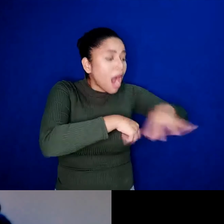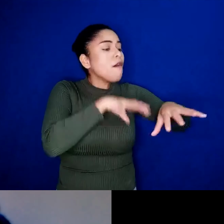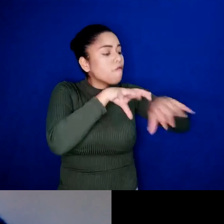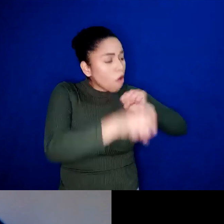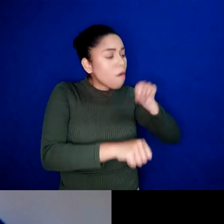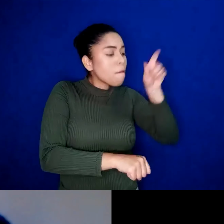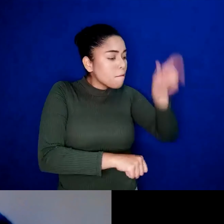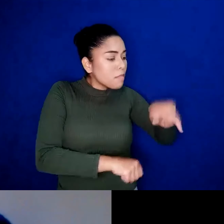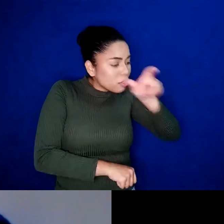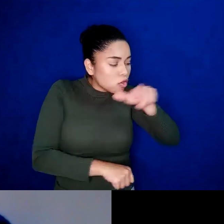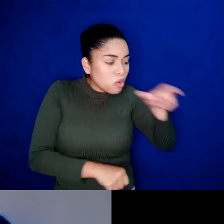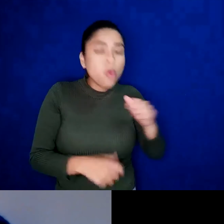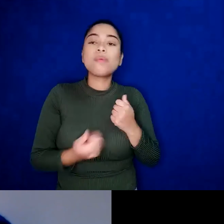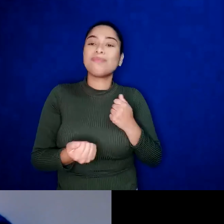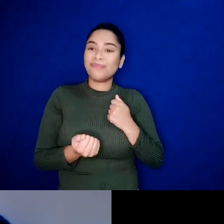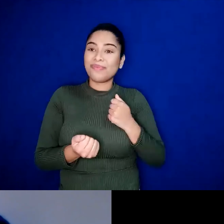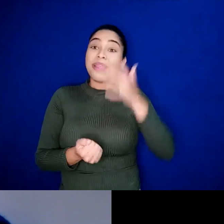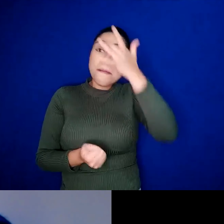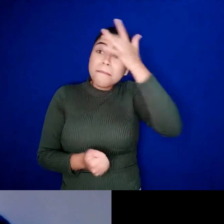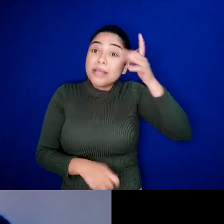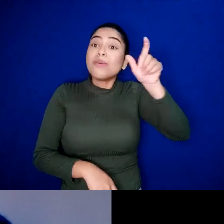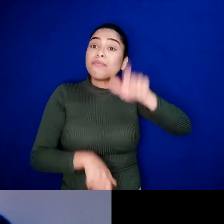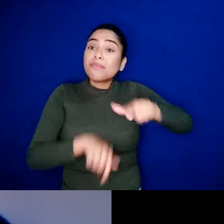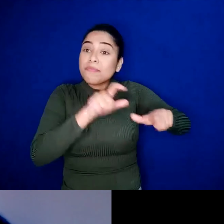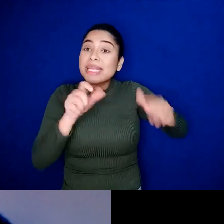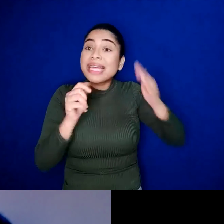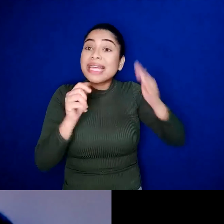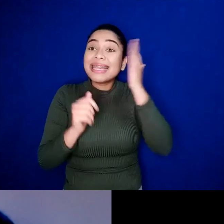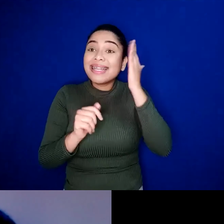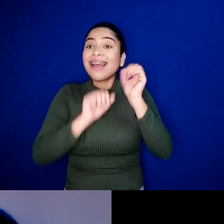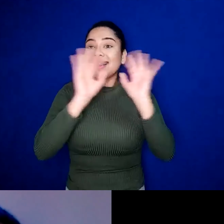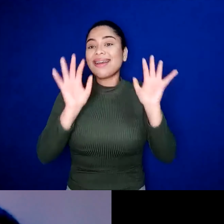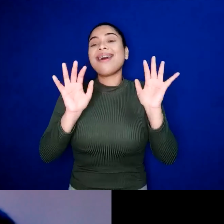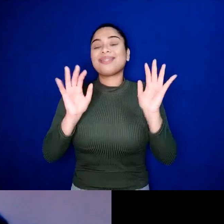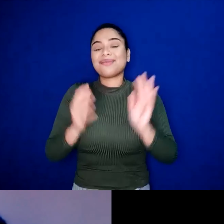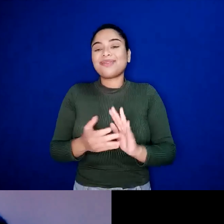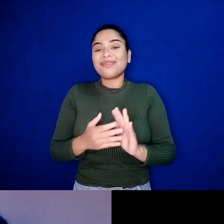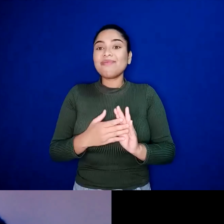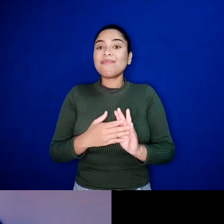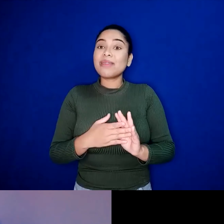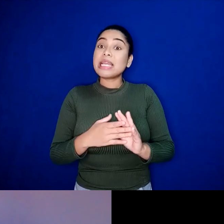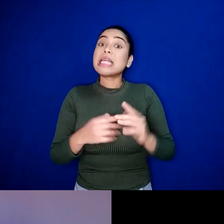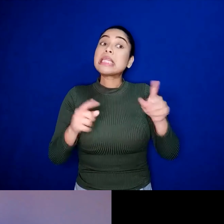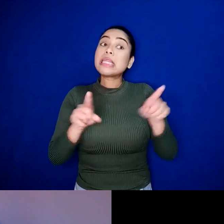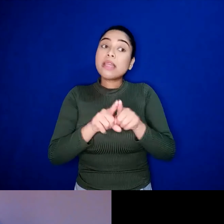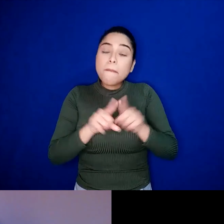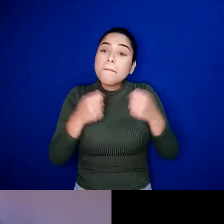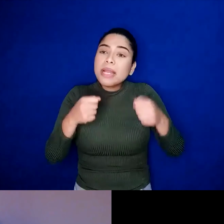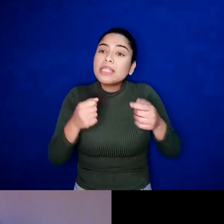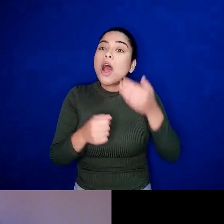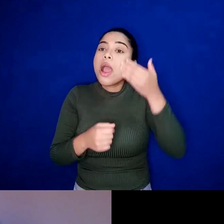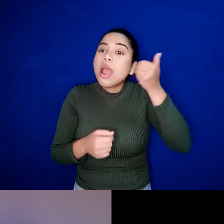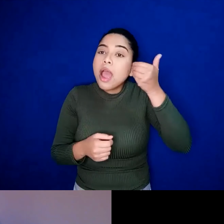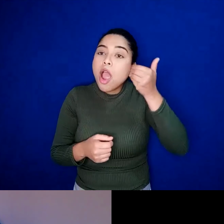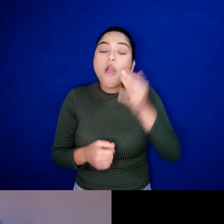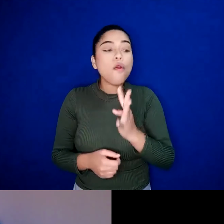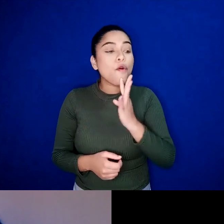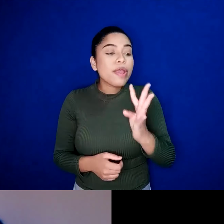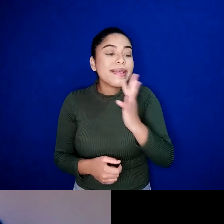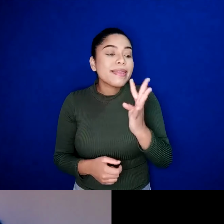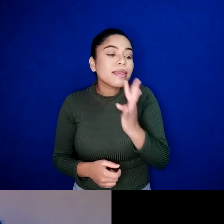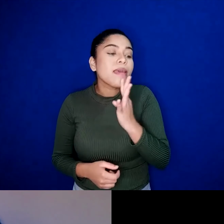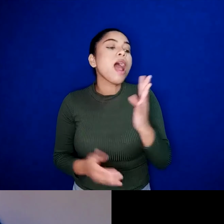pessoas começam a compreender que aquilo é importante no início o Depende de pessoas conhecerem tecnologias assistivas e assim vai uma série de